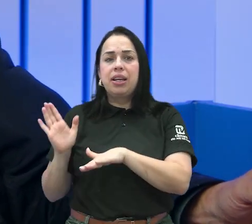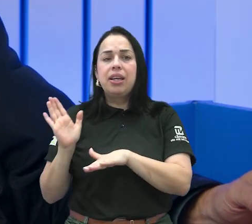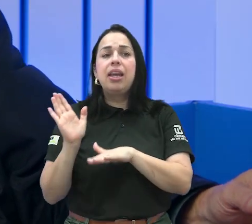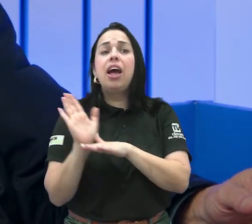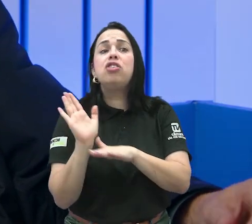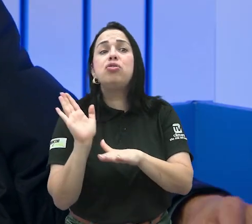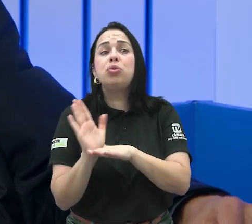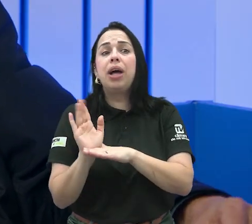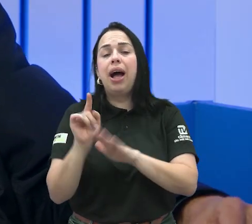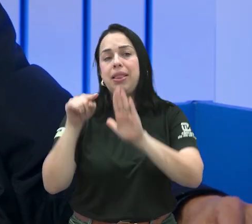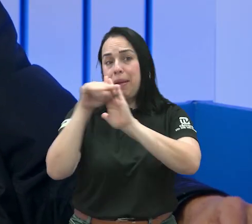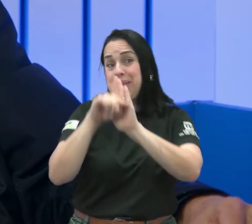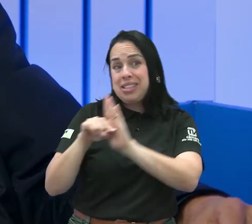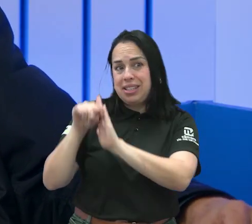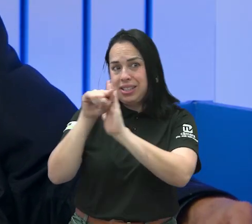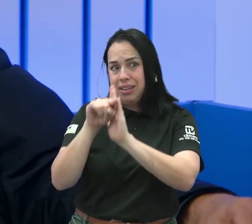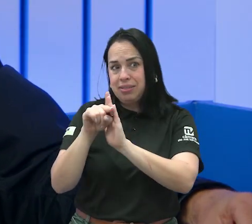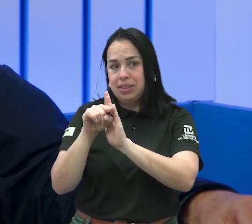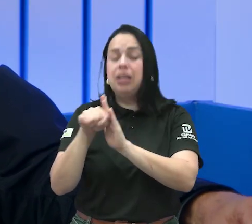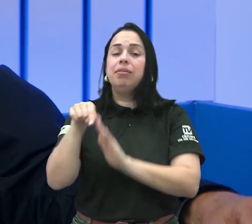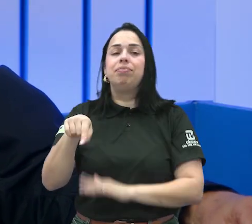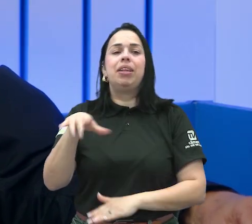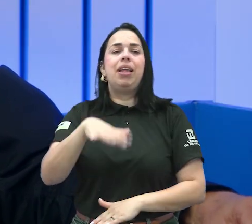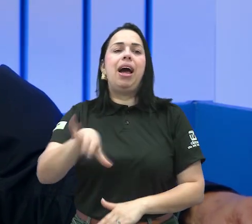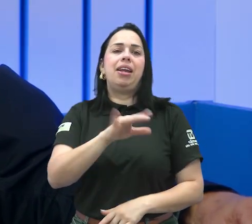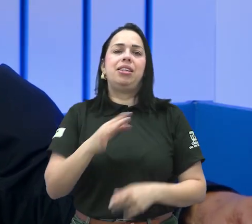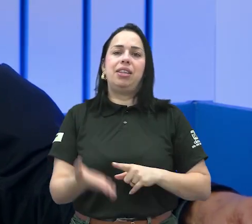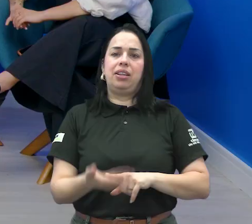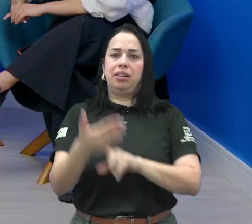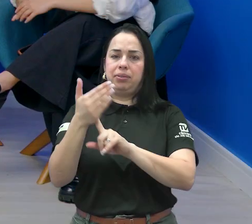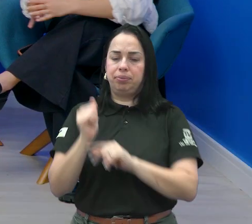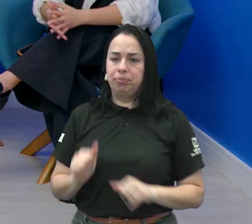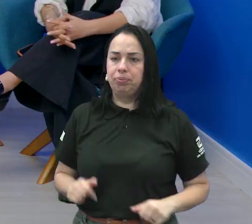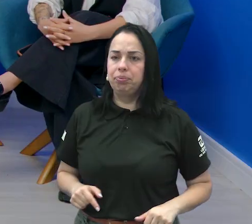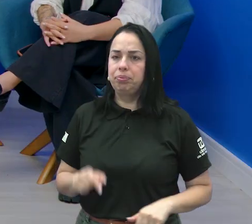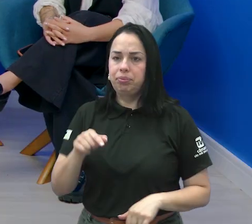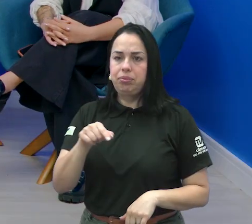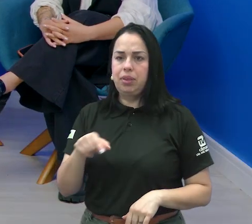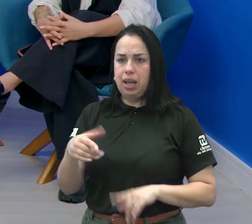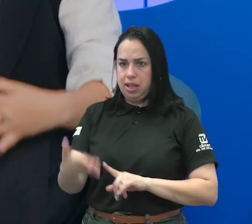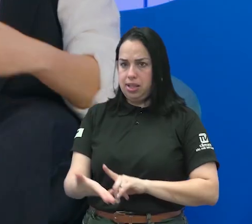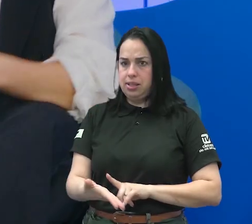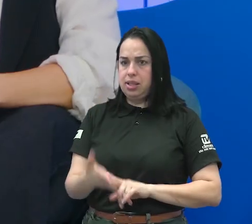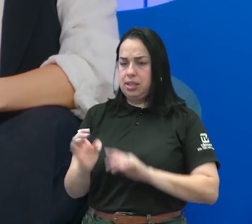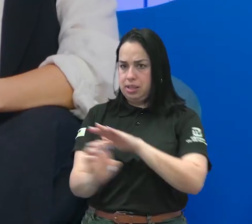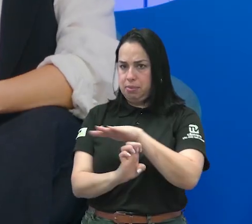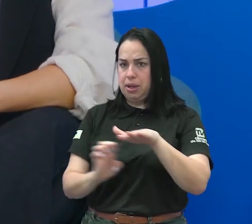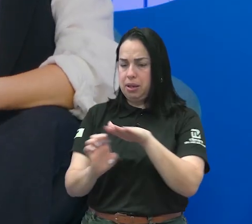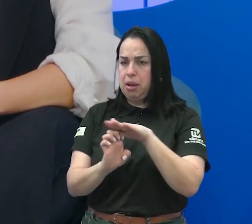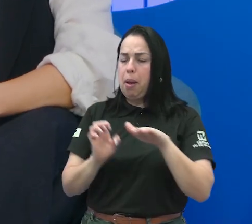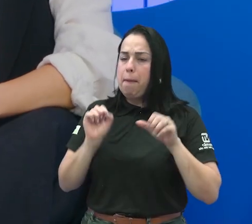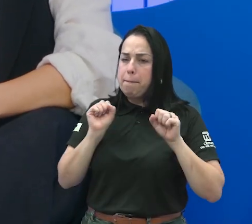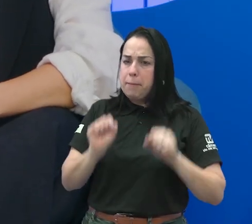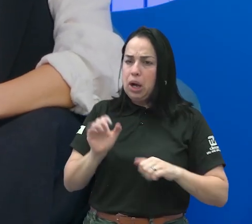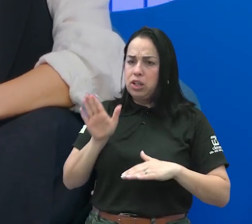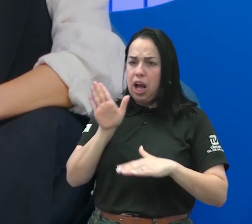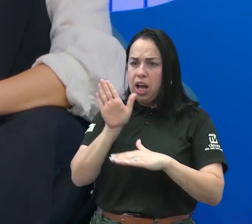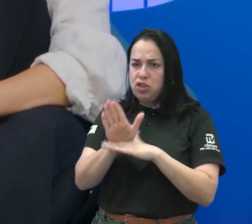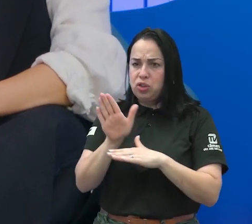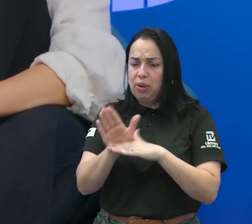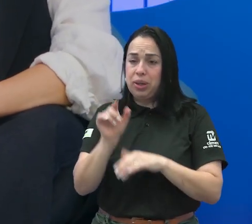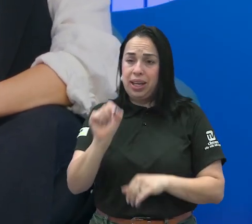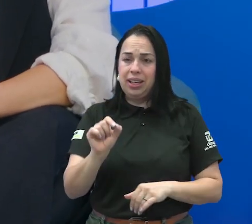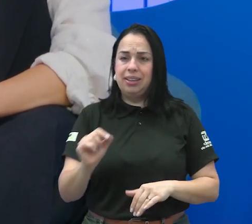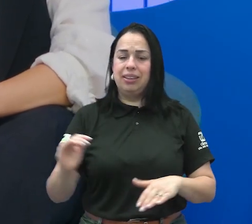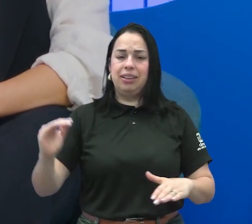esse alto IDH? As de grande tecnologia. Professor, e como que essas empresas, né, o setor privado, ele pode contribuir também para